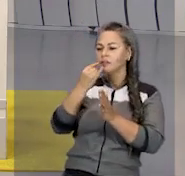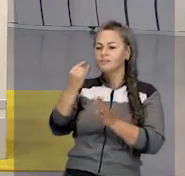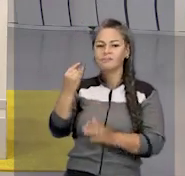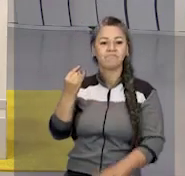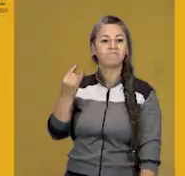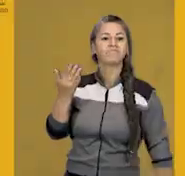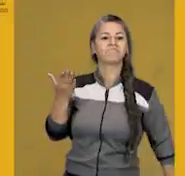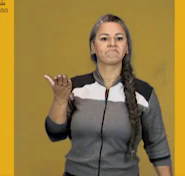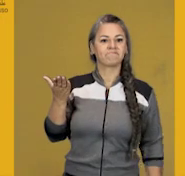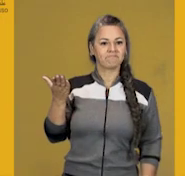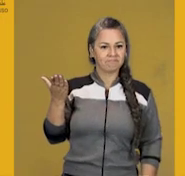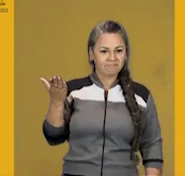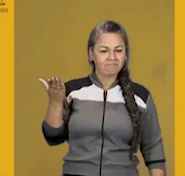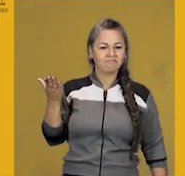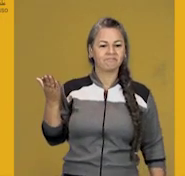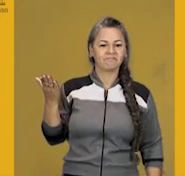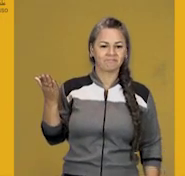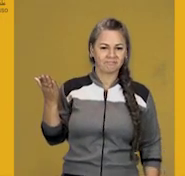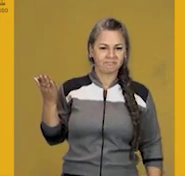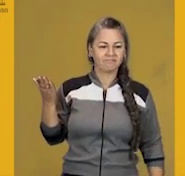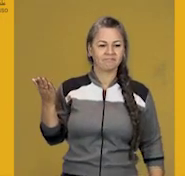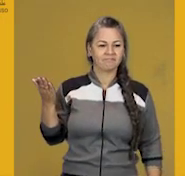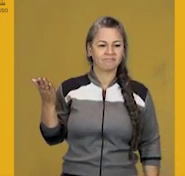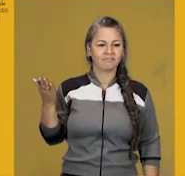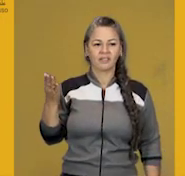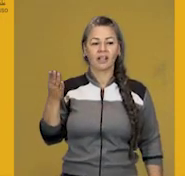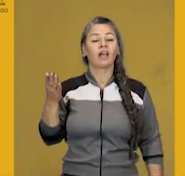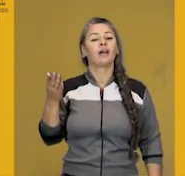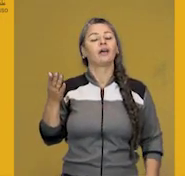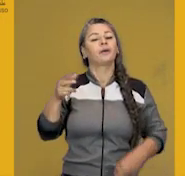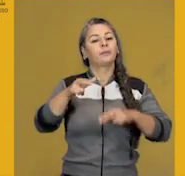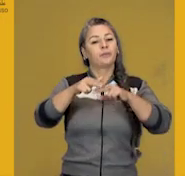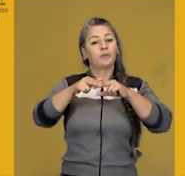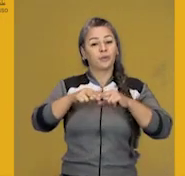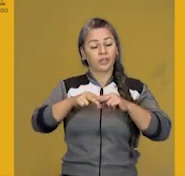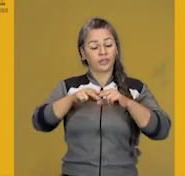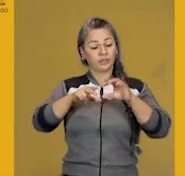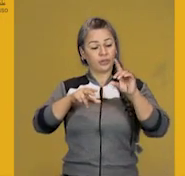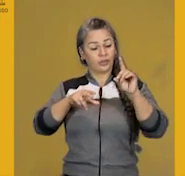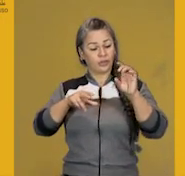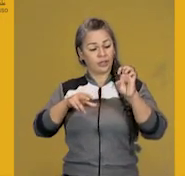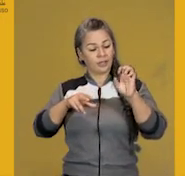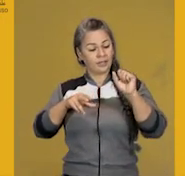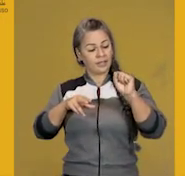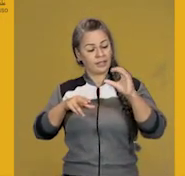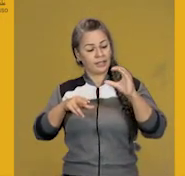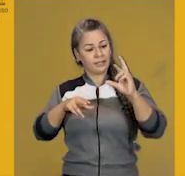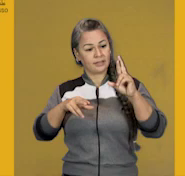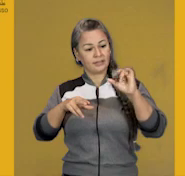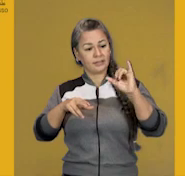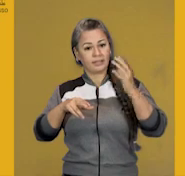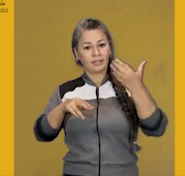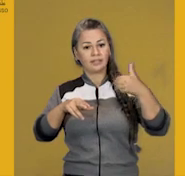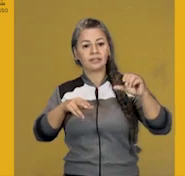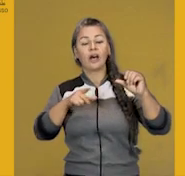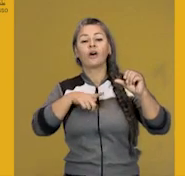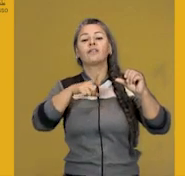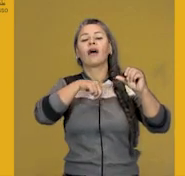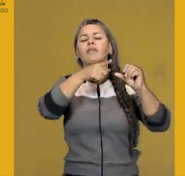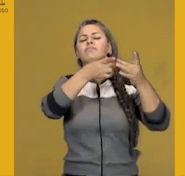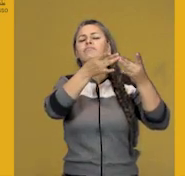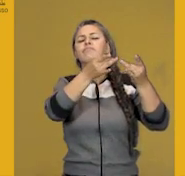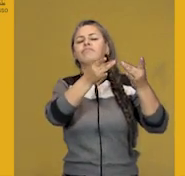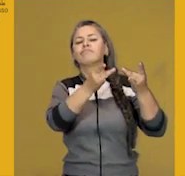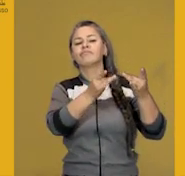ok? De caracterizar seres, lugares, tempos, processos, ok? Em que